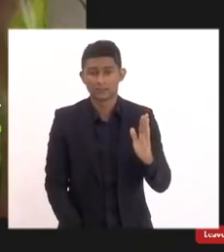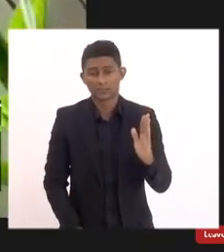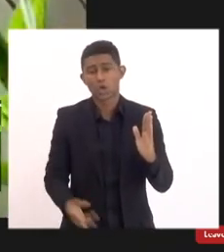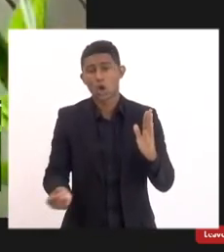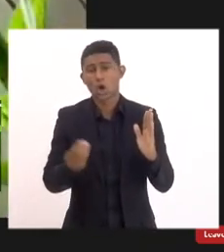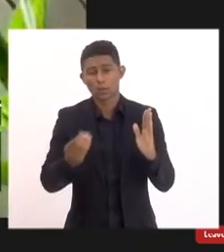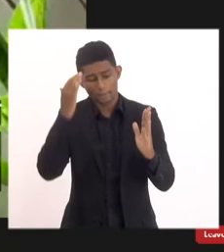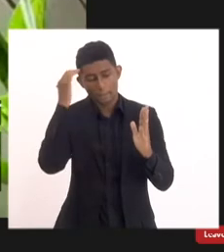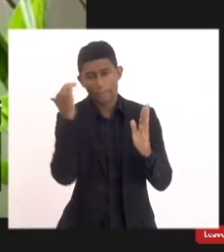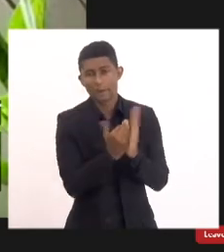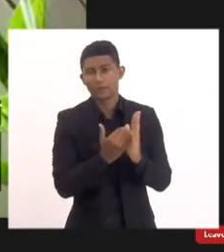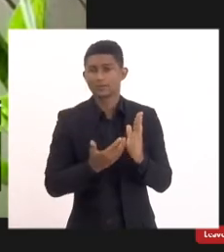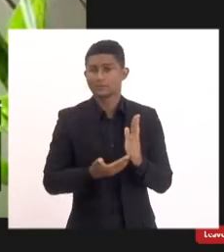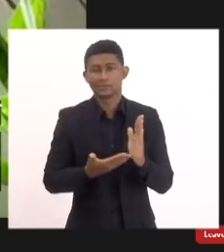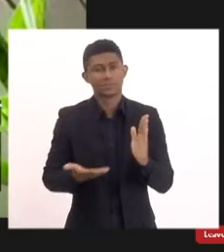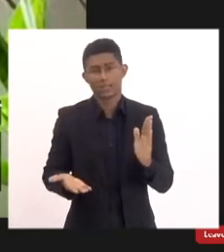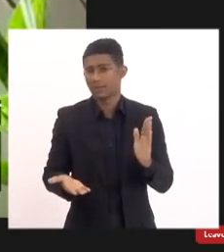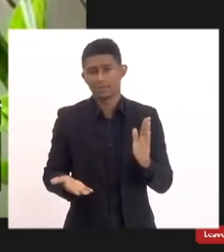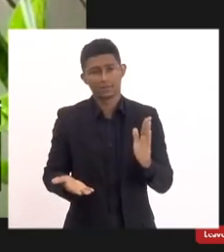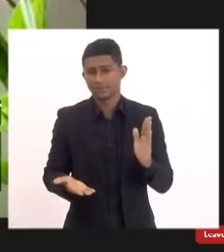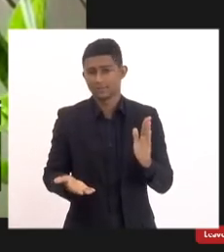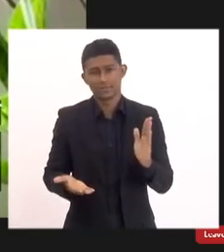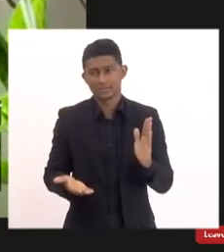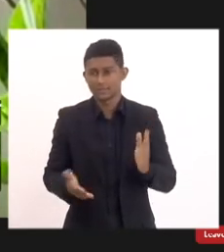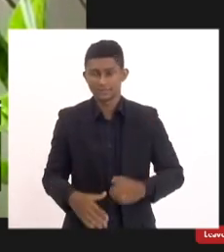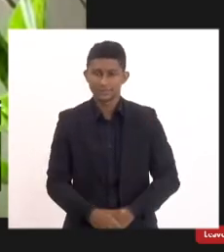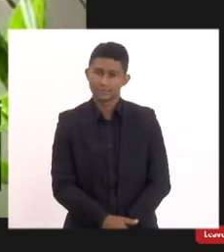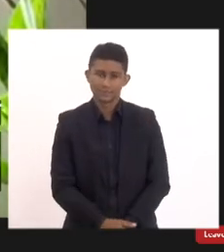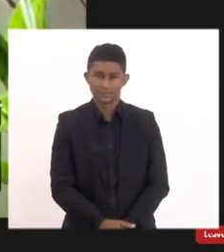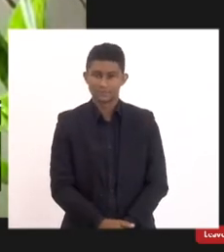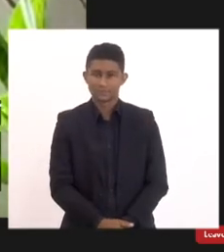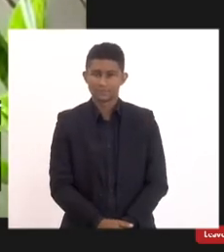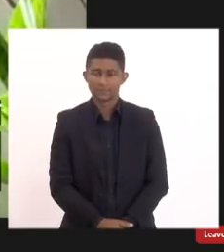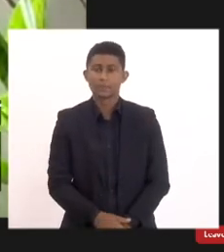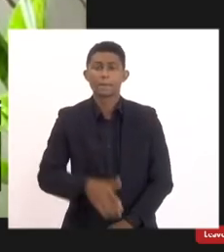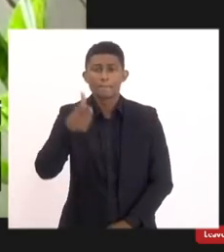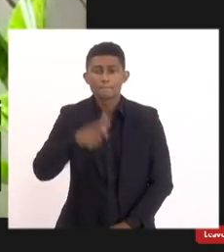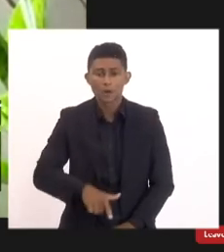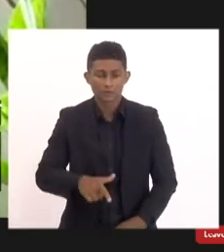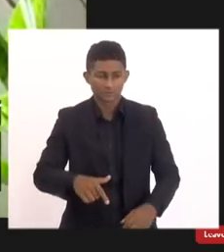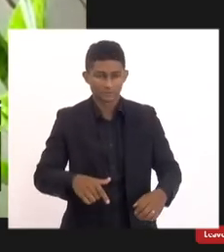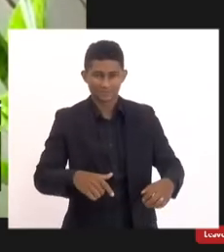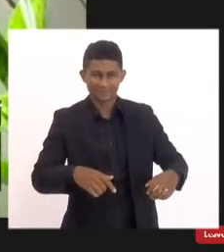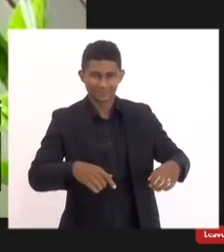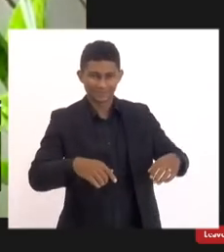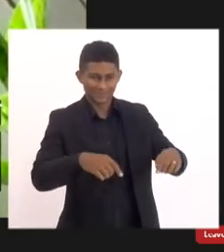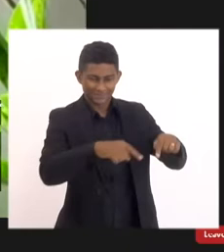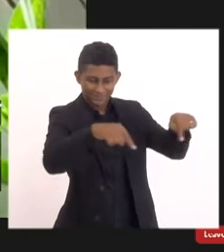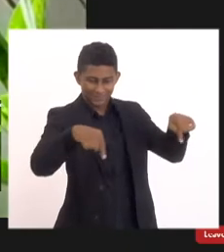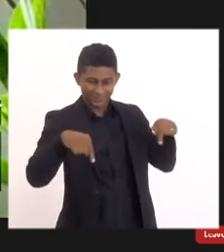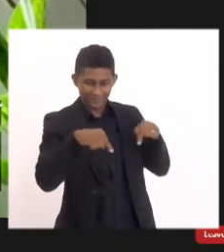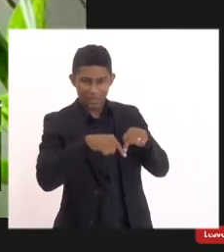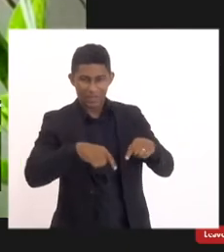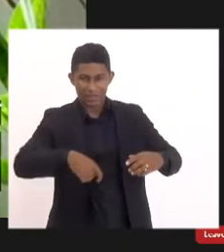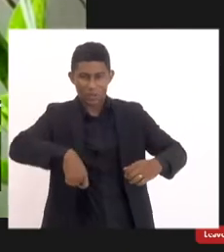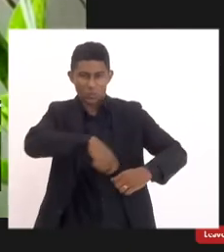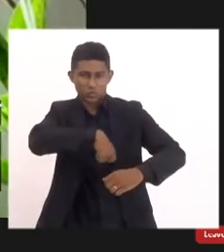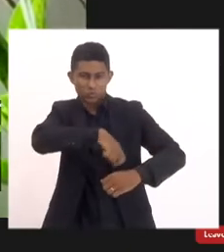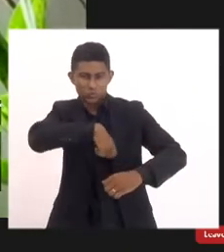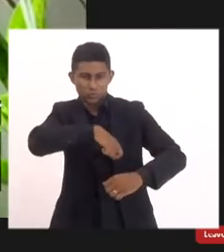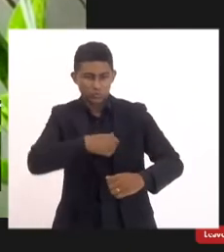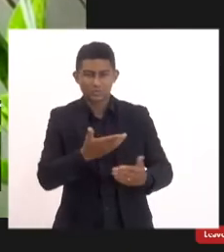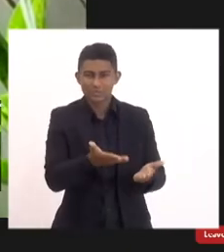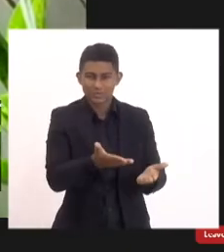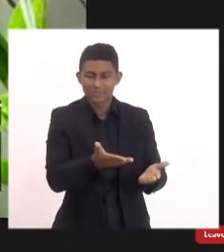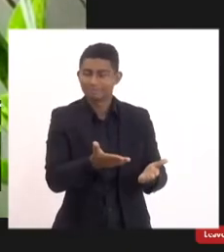desfaz, né, já nesse momento. Cozinha, a mesma coisa. O